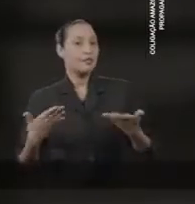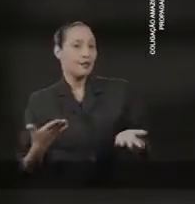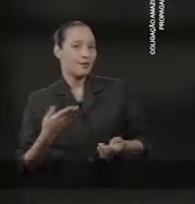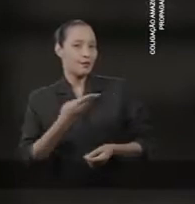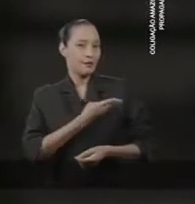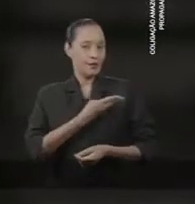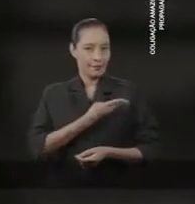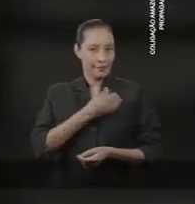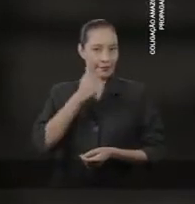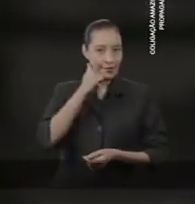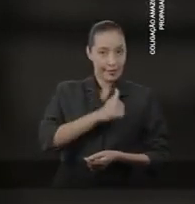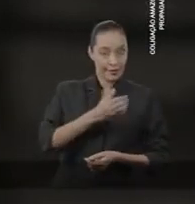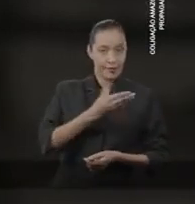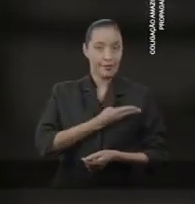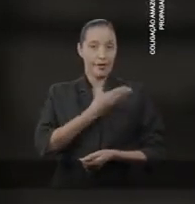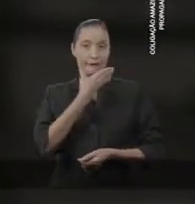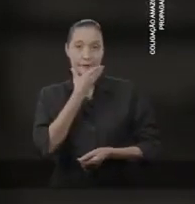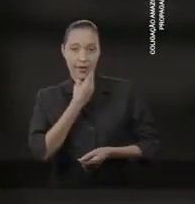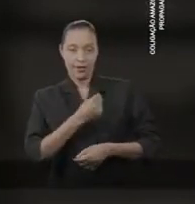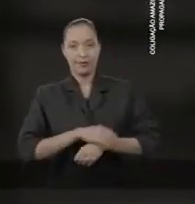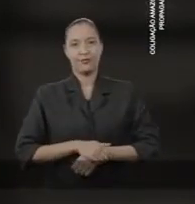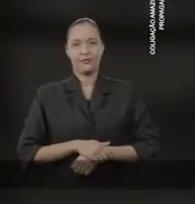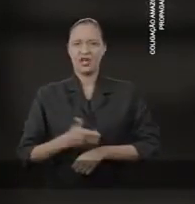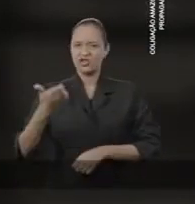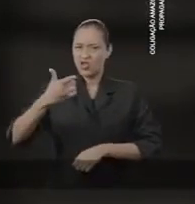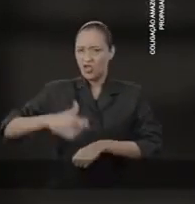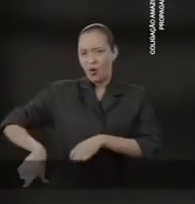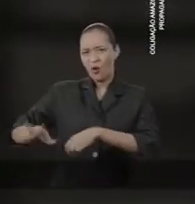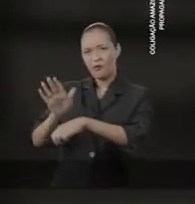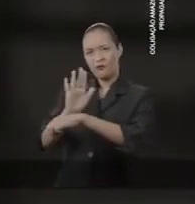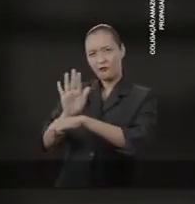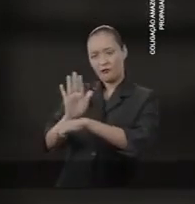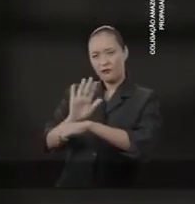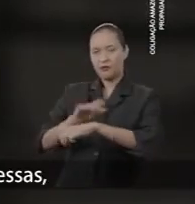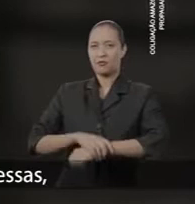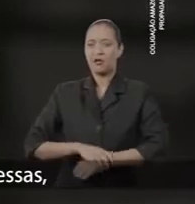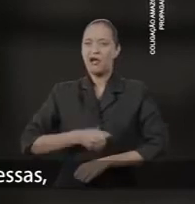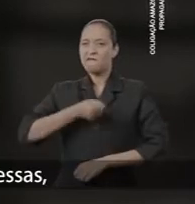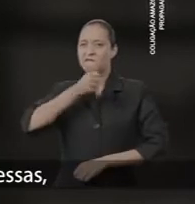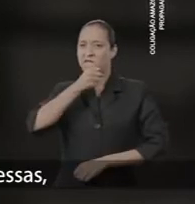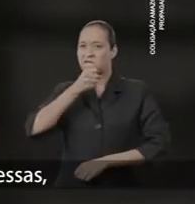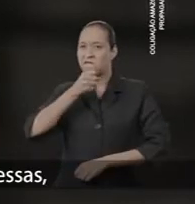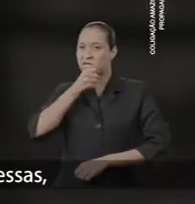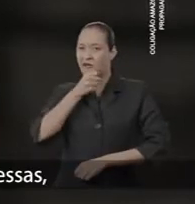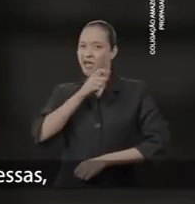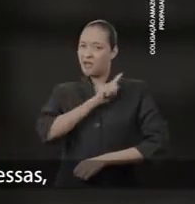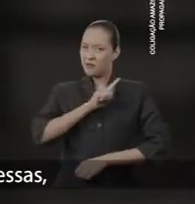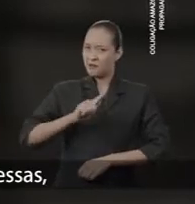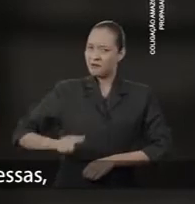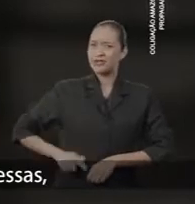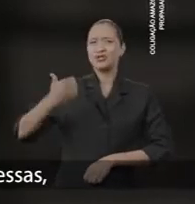É isso, meus amigos. É isso, minhas amigas. O filme se repete. Os velhos